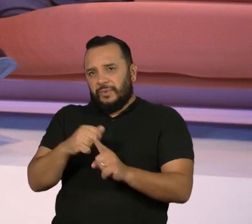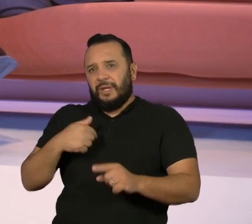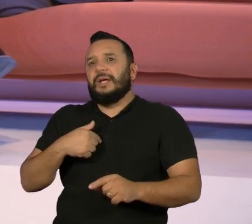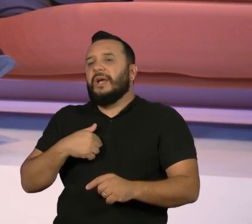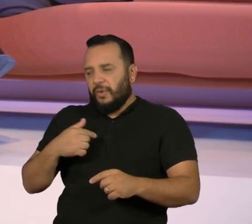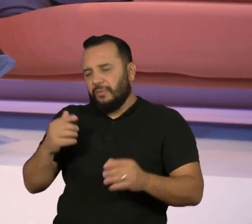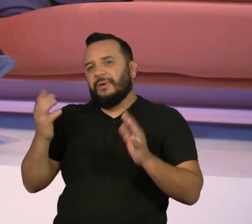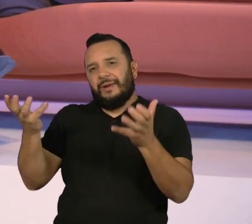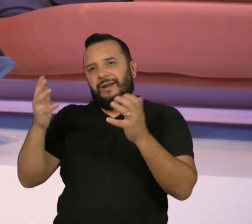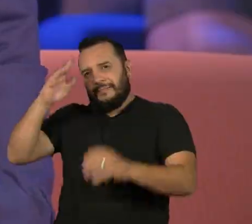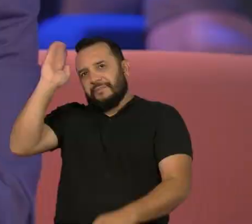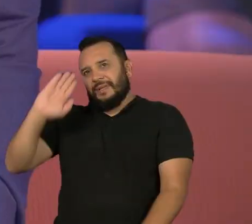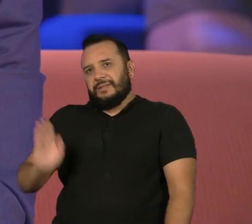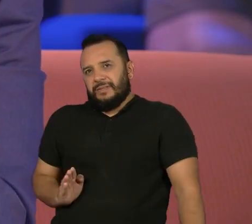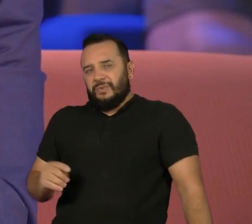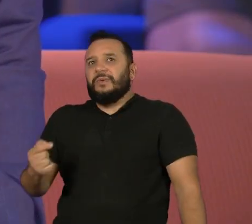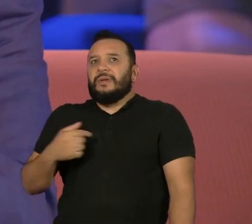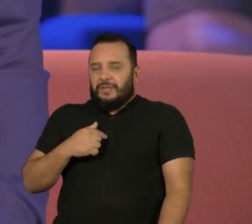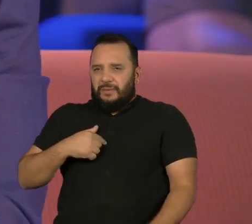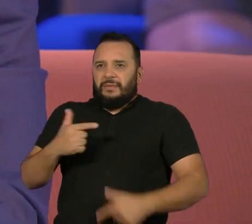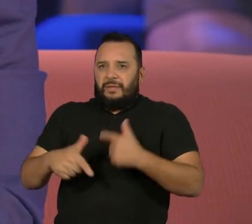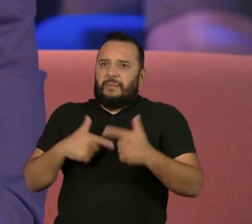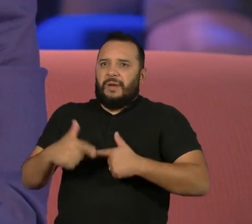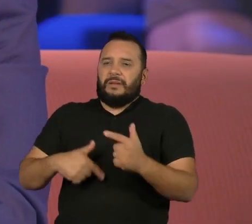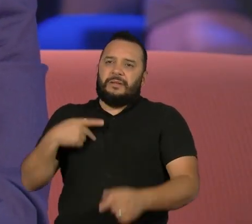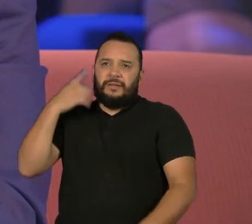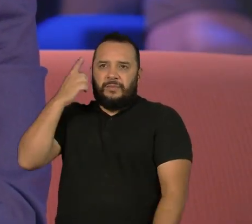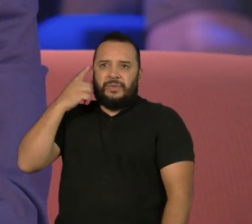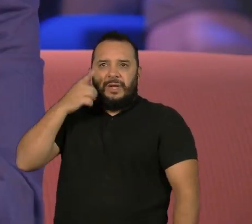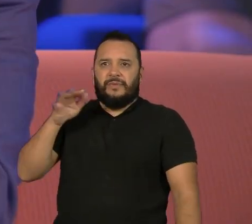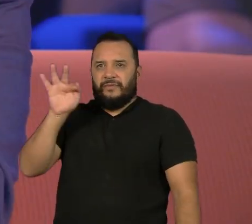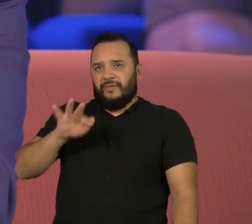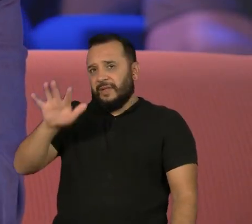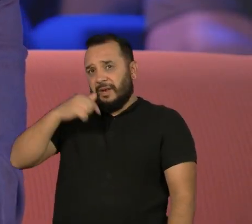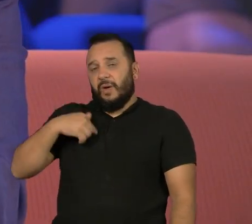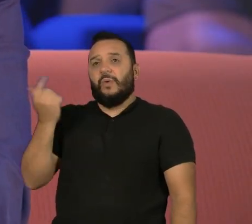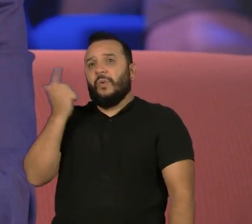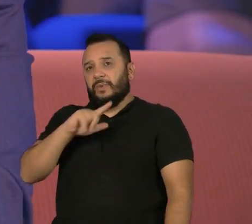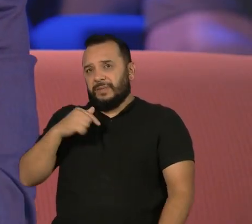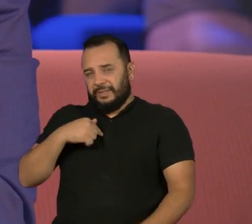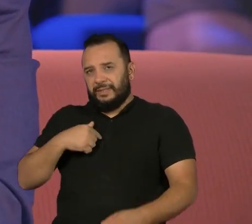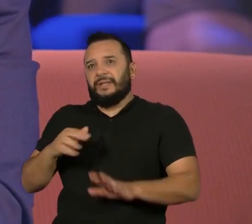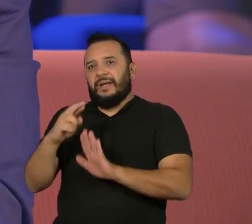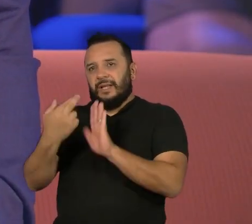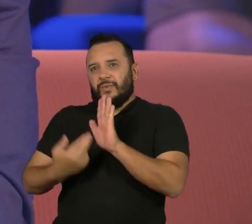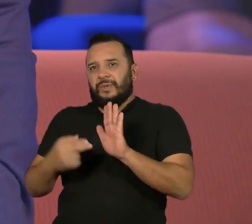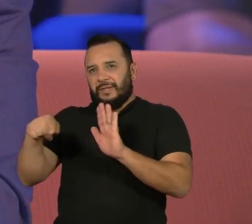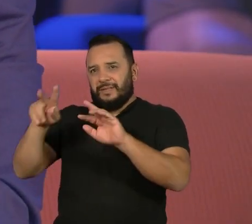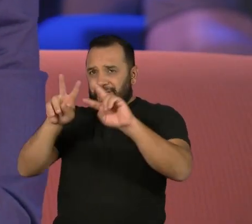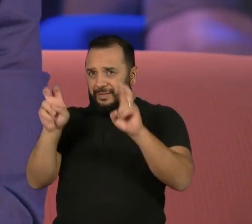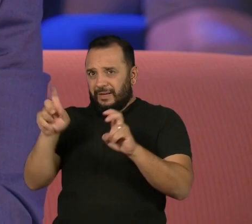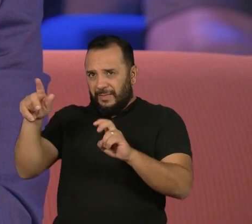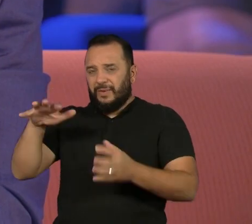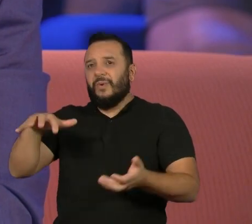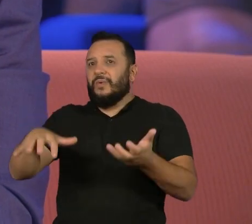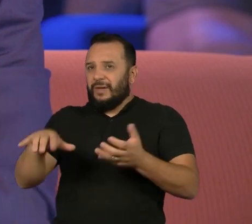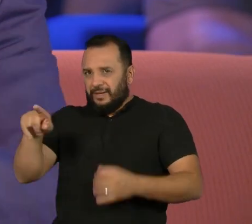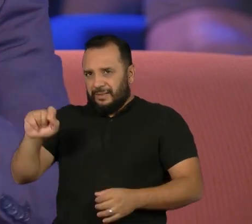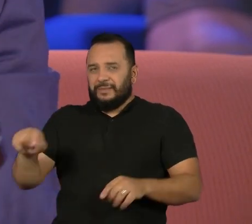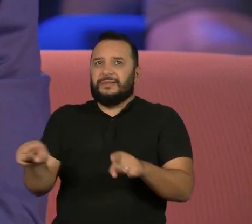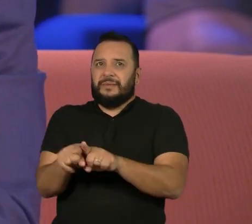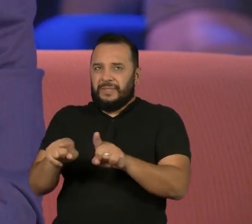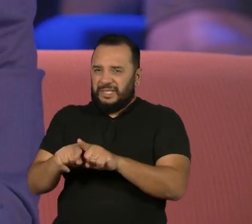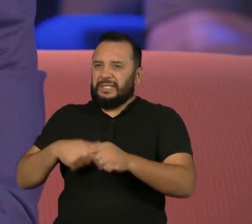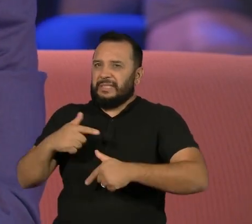jornada a nível nacional. Reassumi o mandato de deputado federal e conquistei a relatoria dessa matéria no Congresso Nacional. A gente